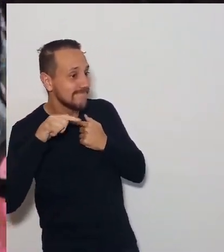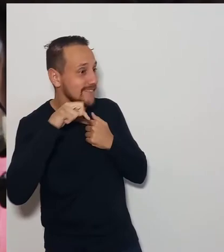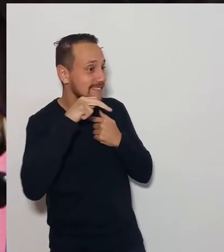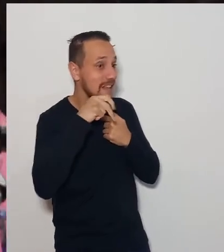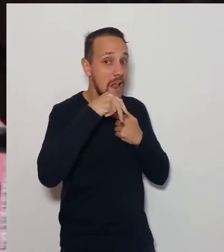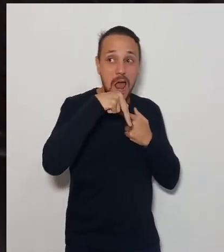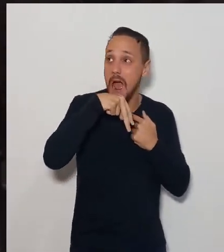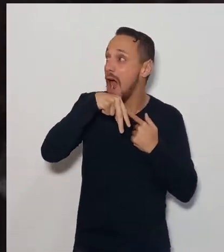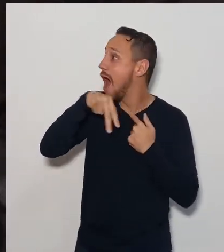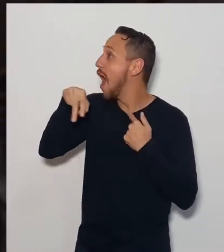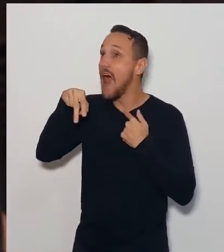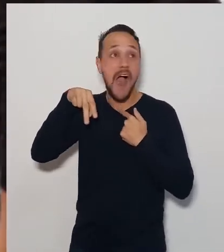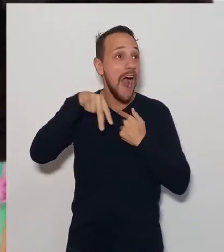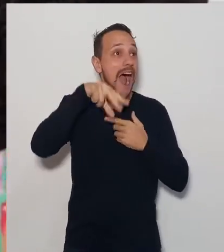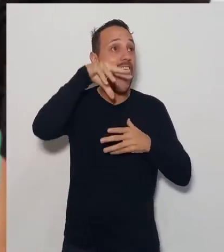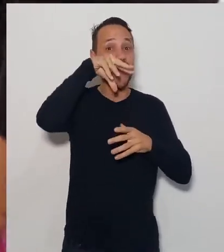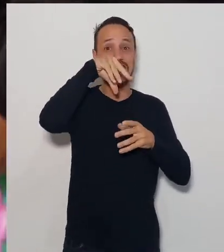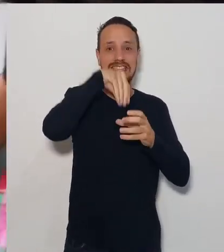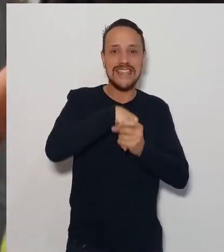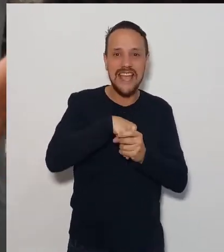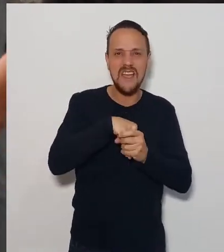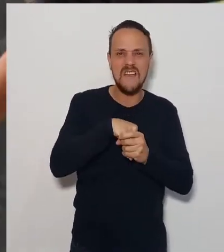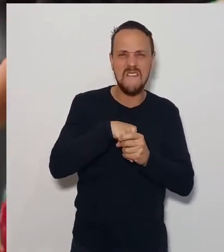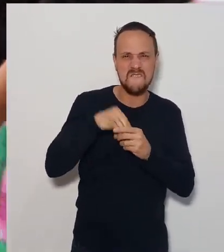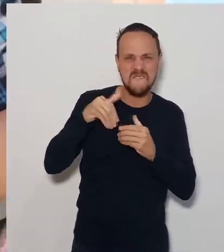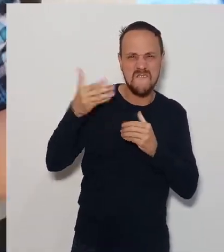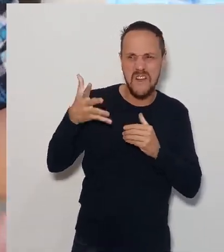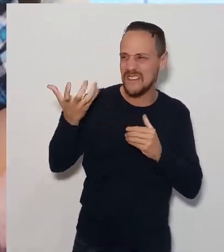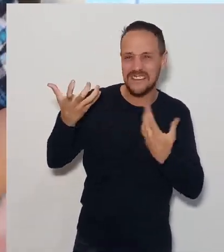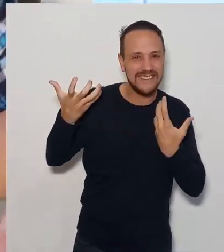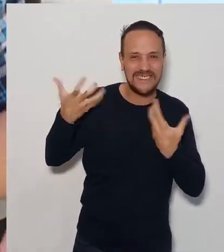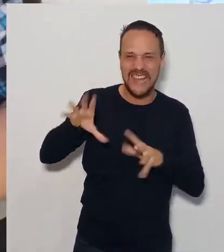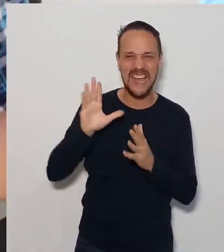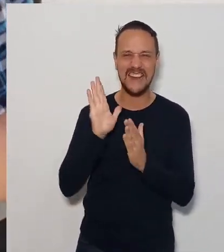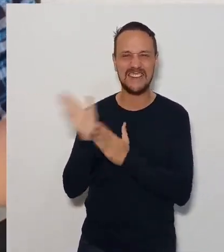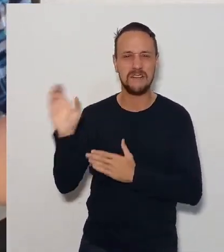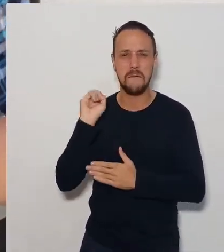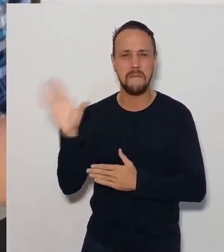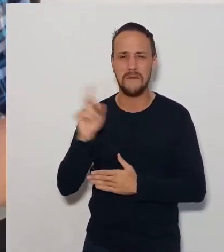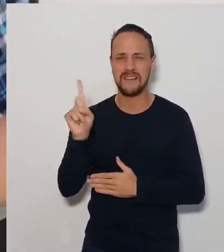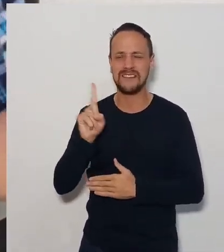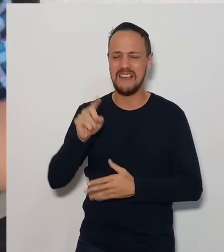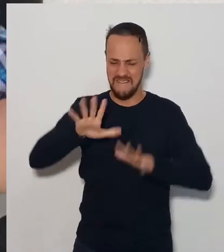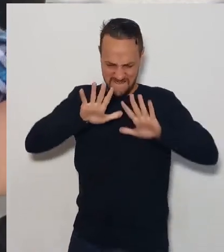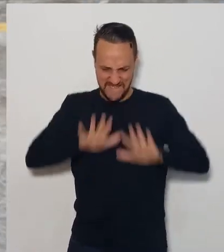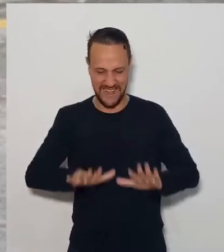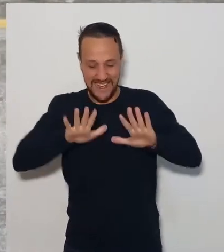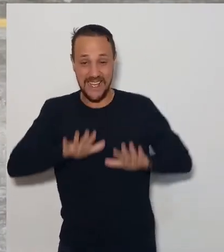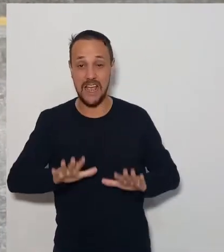bom, isso aqui tá bom demais. Olha quem tá fora quem entra, mas quem tá dentro não sai.